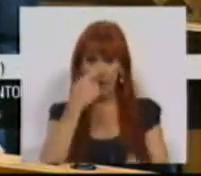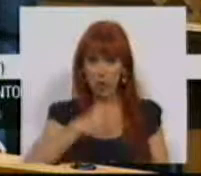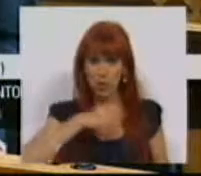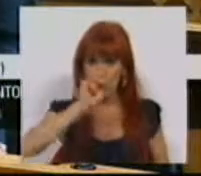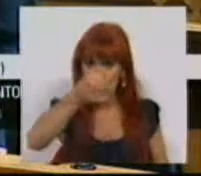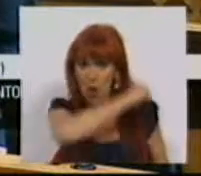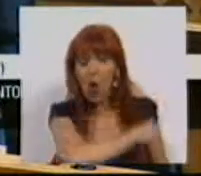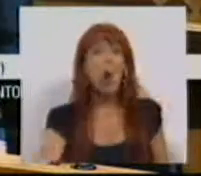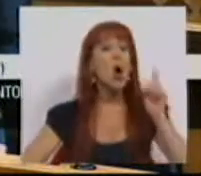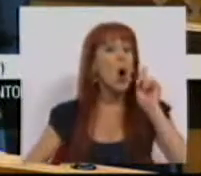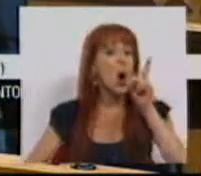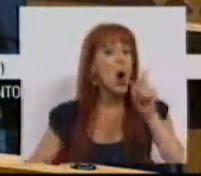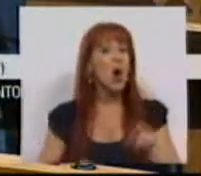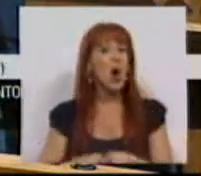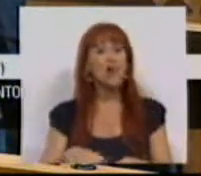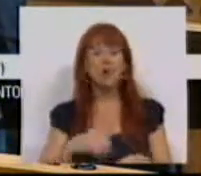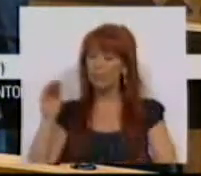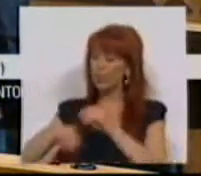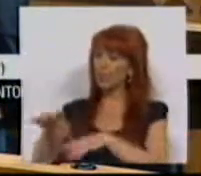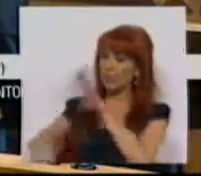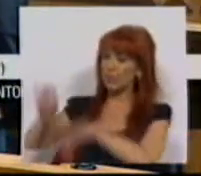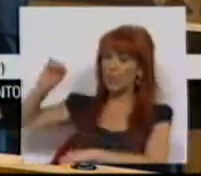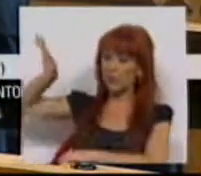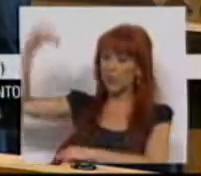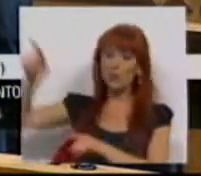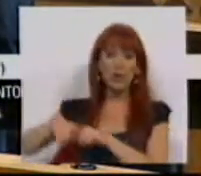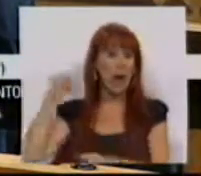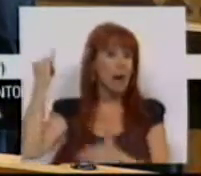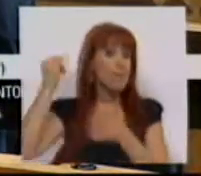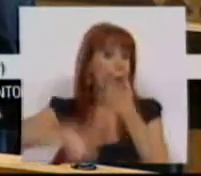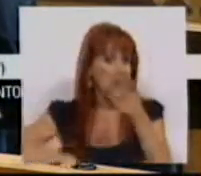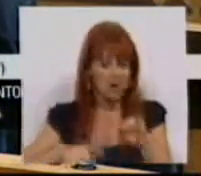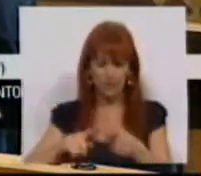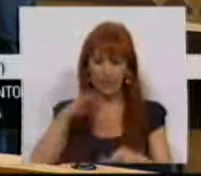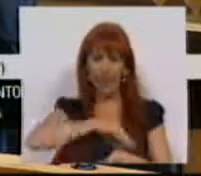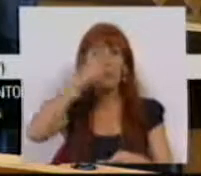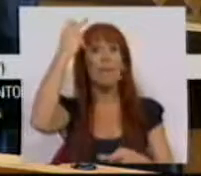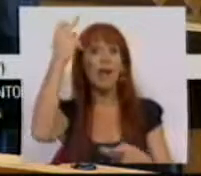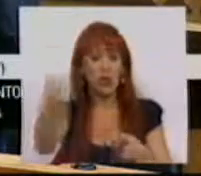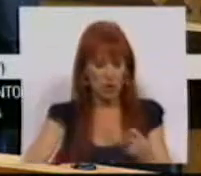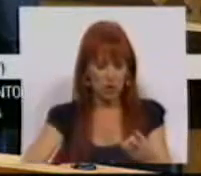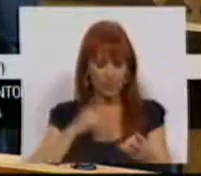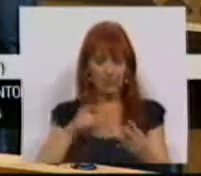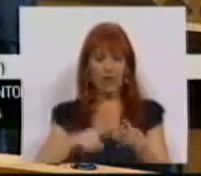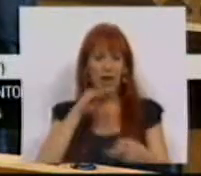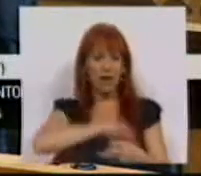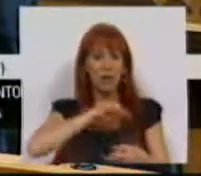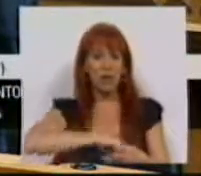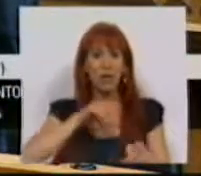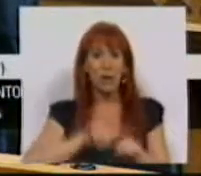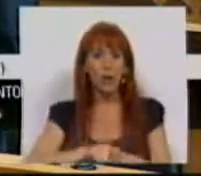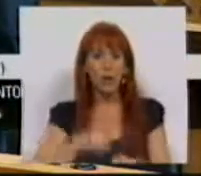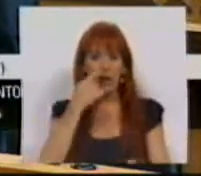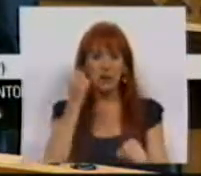portugueses aquilo com o qual se sufragou. Relativamente aos impostos, às pensões, aos rendimentos